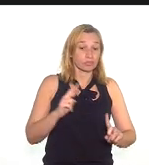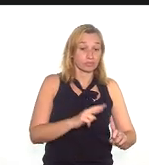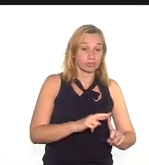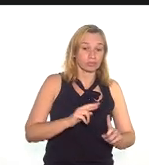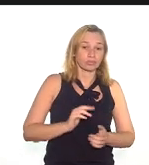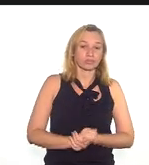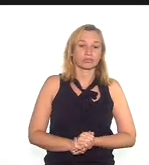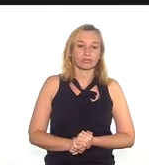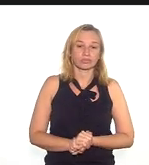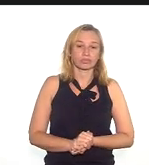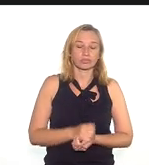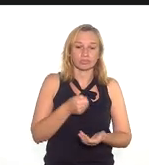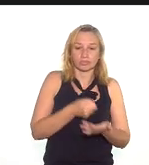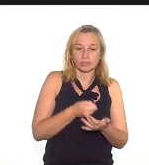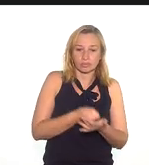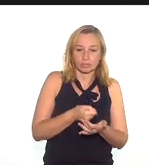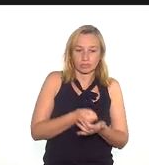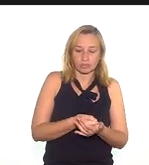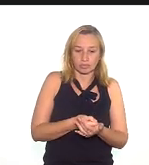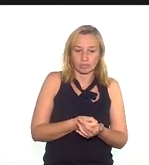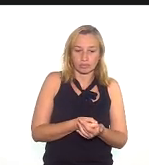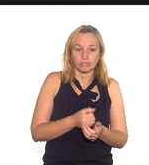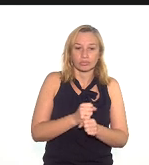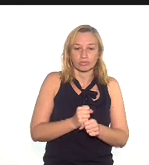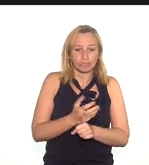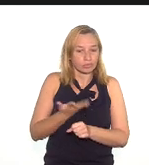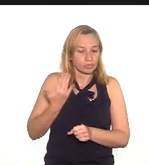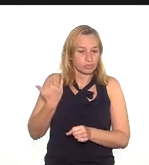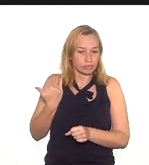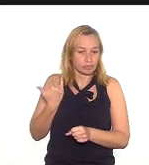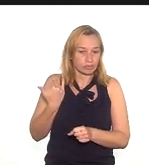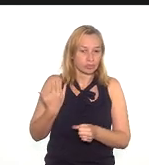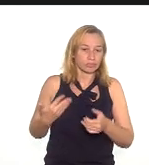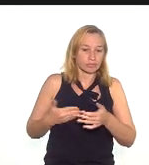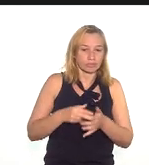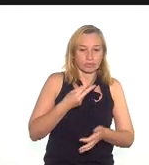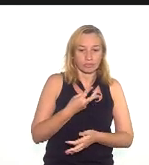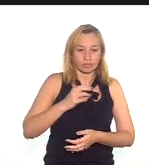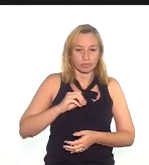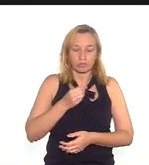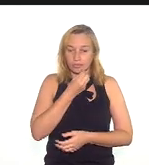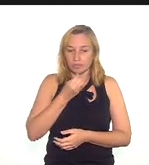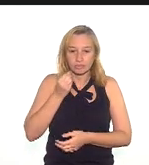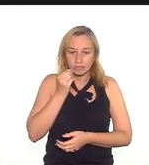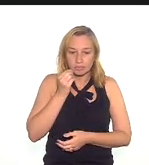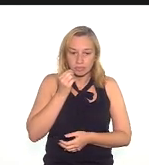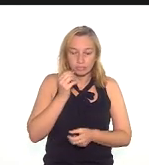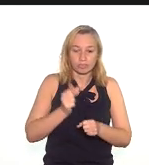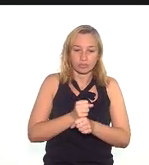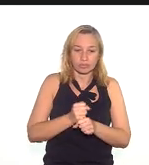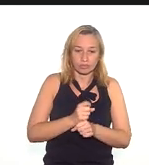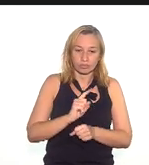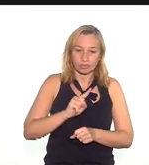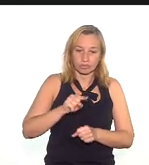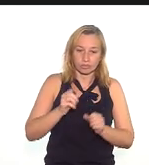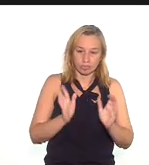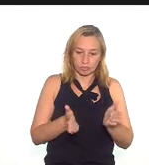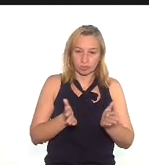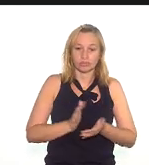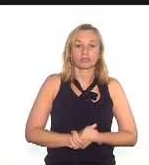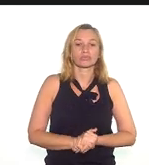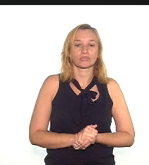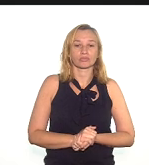referentes às obrigações geradas no ano anterior até 30 de setembro do ano subsequente.